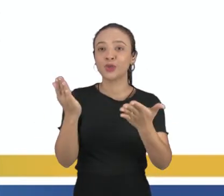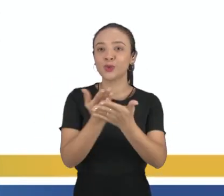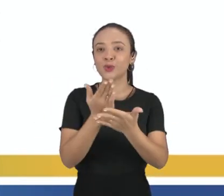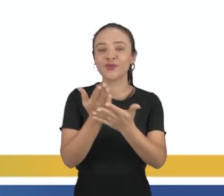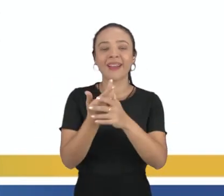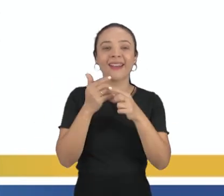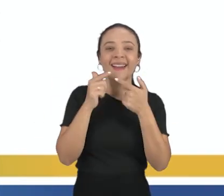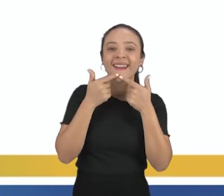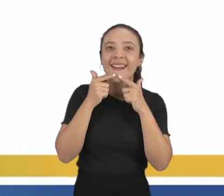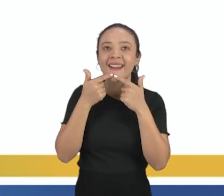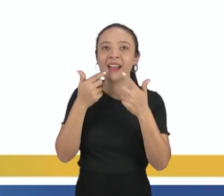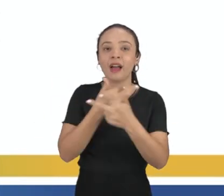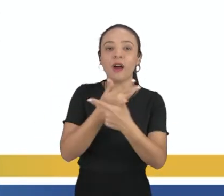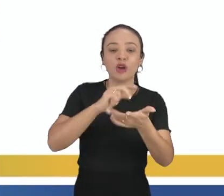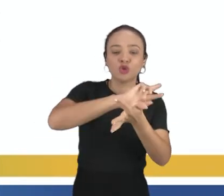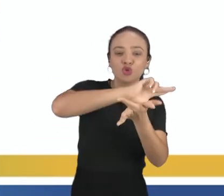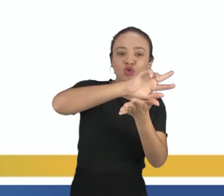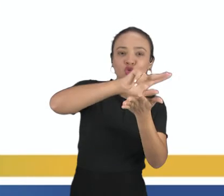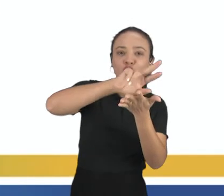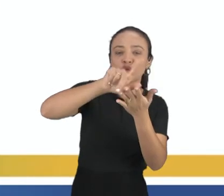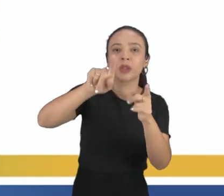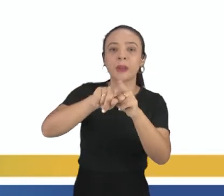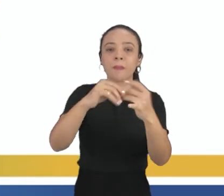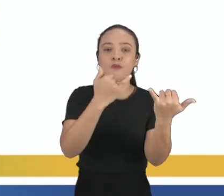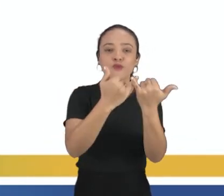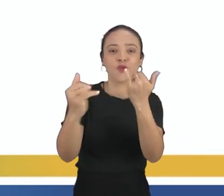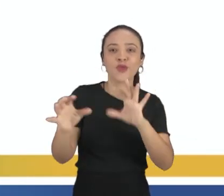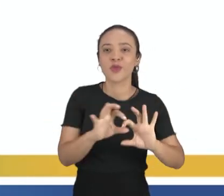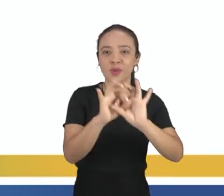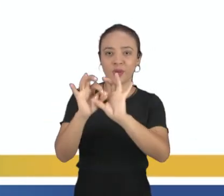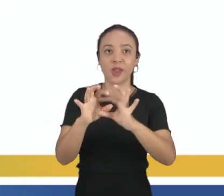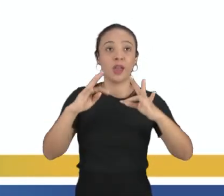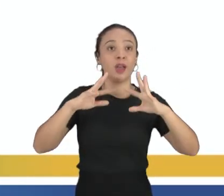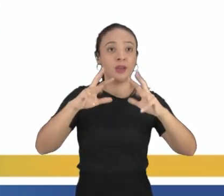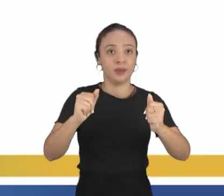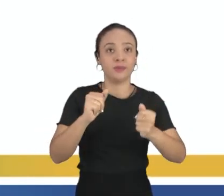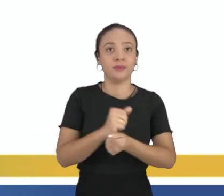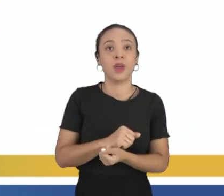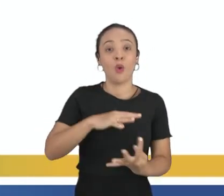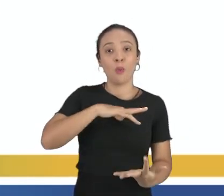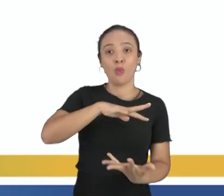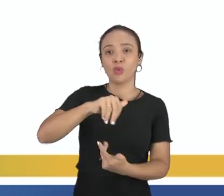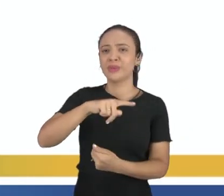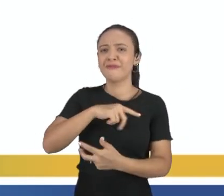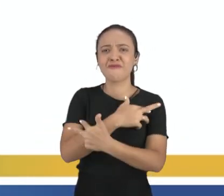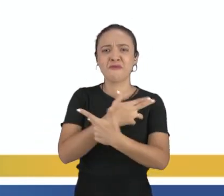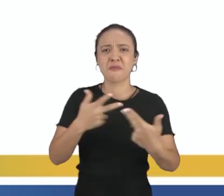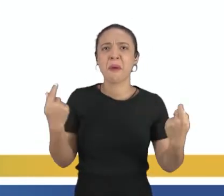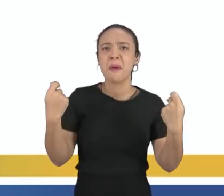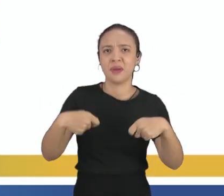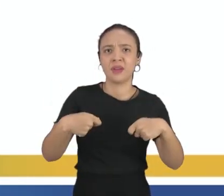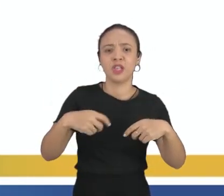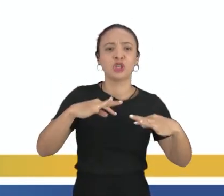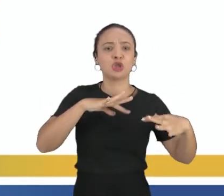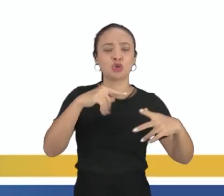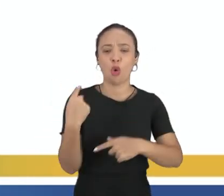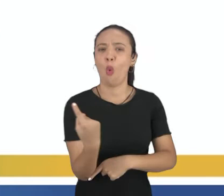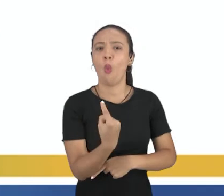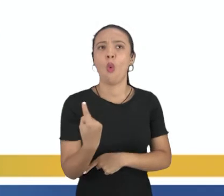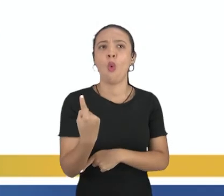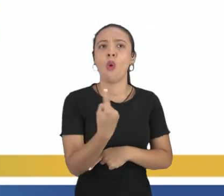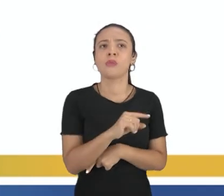bem-humorada pela diversidade e semelhança que unem a todos. Um mundo de infinitas possibilidades. Todos são